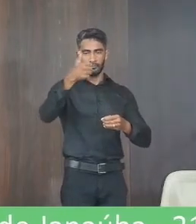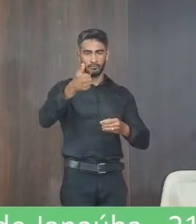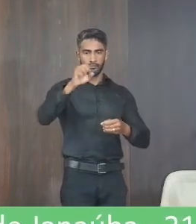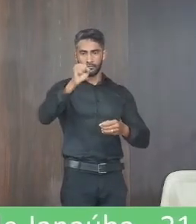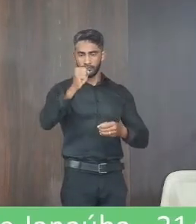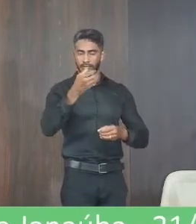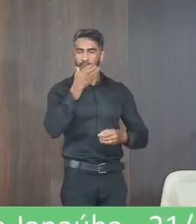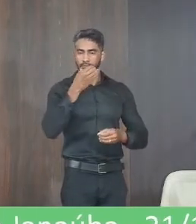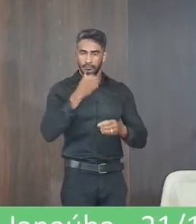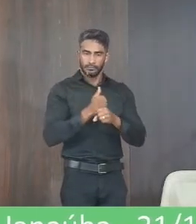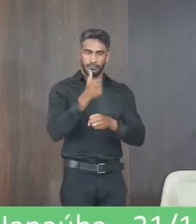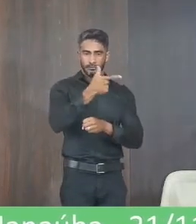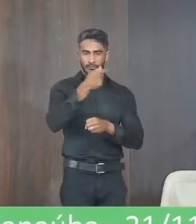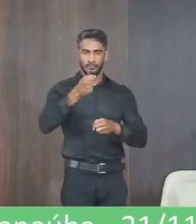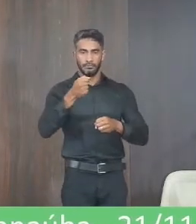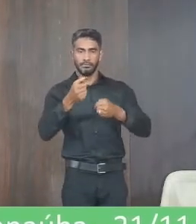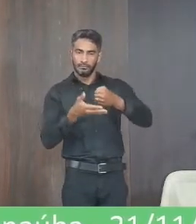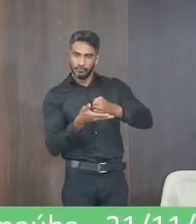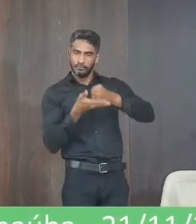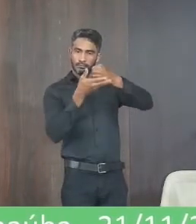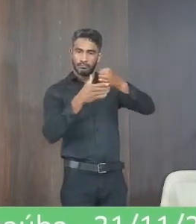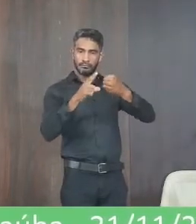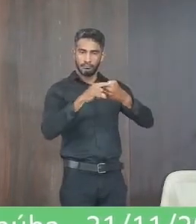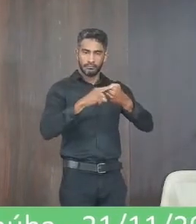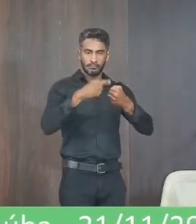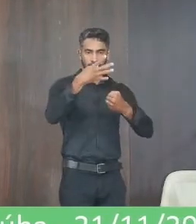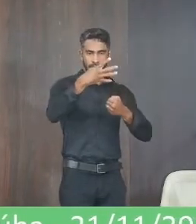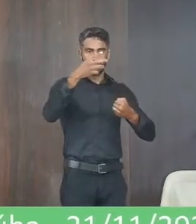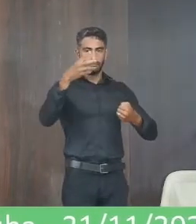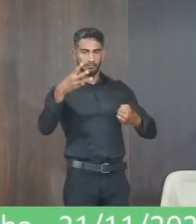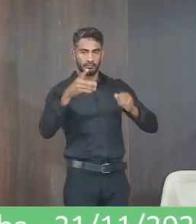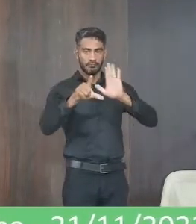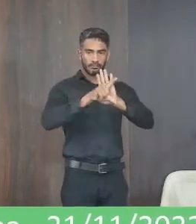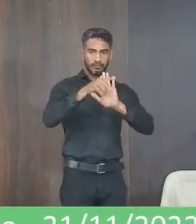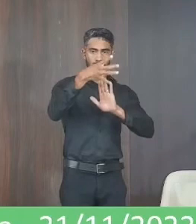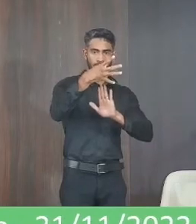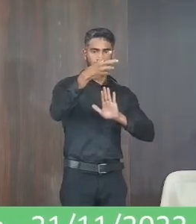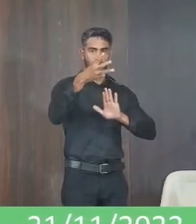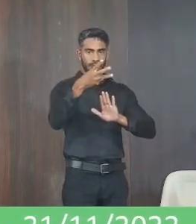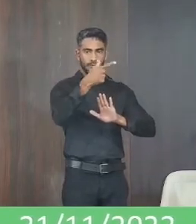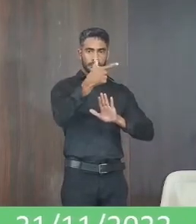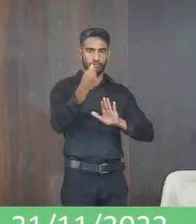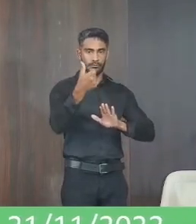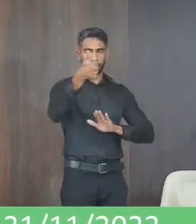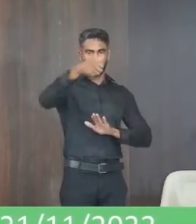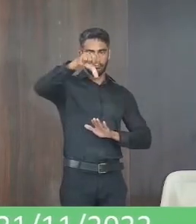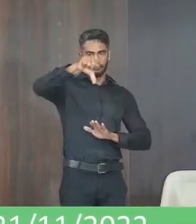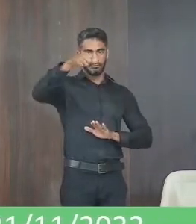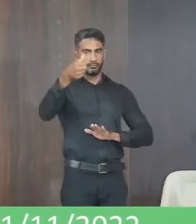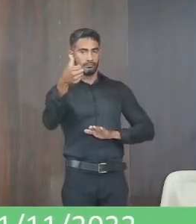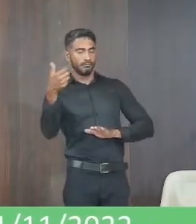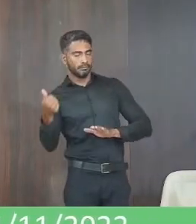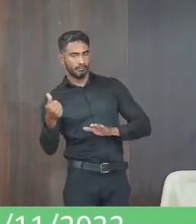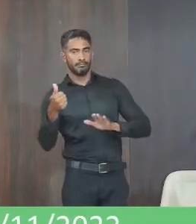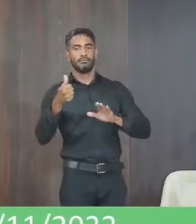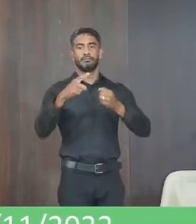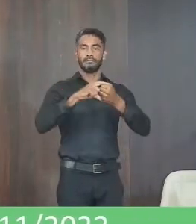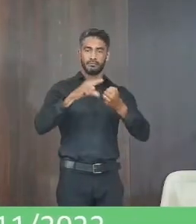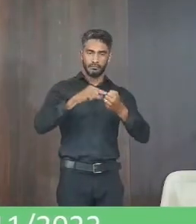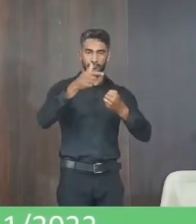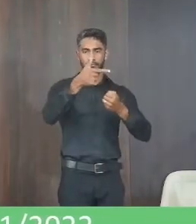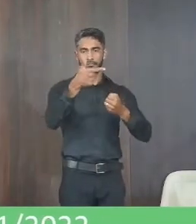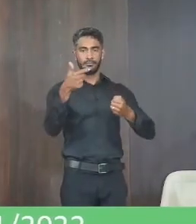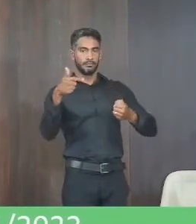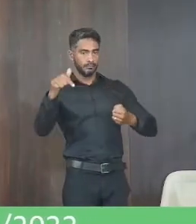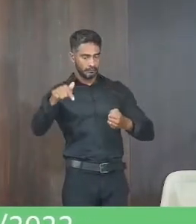dezembro de 2021 com fundamento no artigo 43 da Lei 4320 de 1964 e no artigo 67 inciso 6 da Constituição Federal